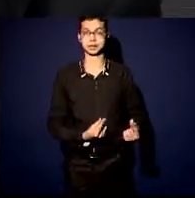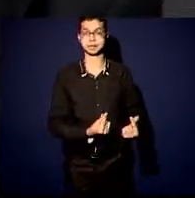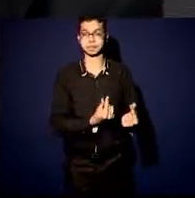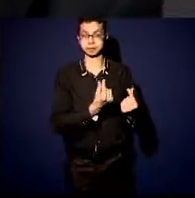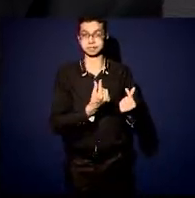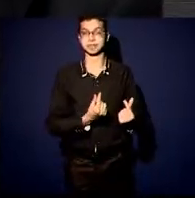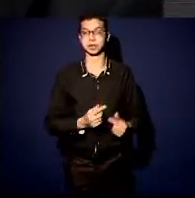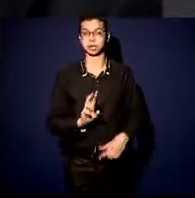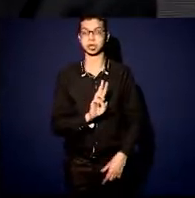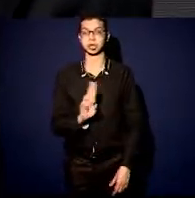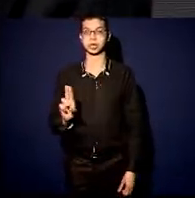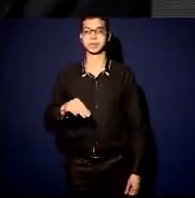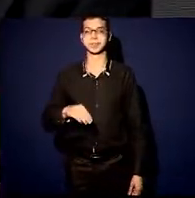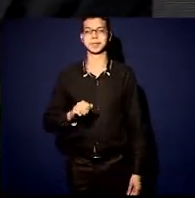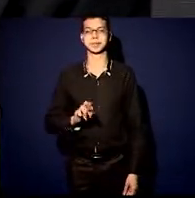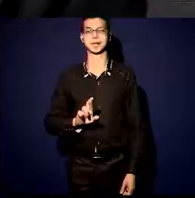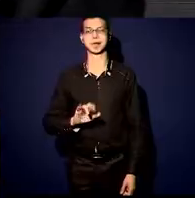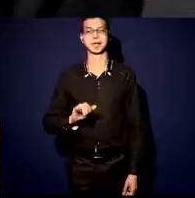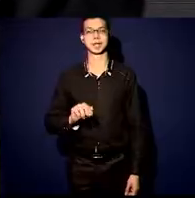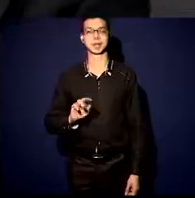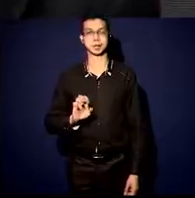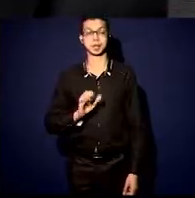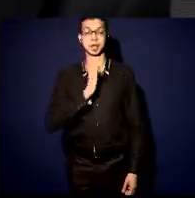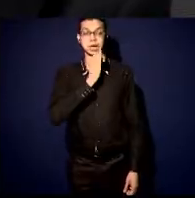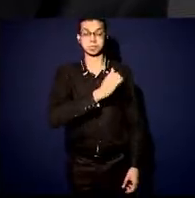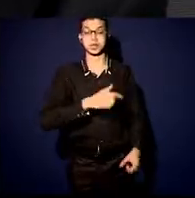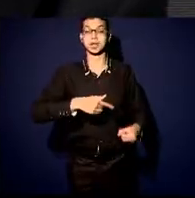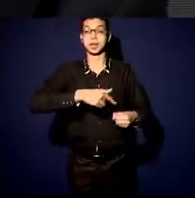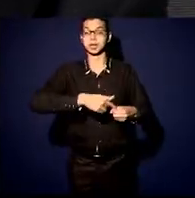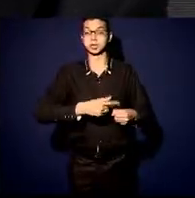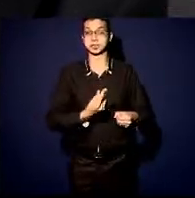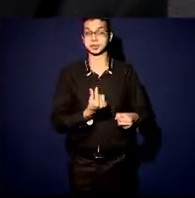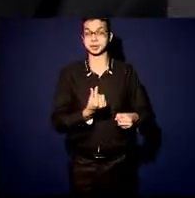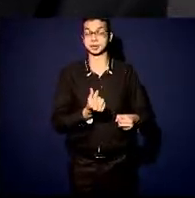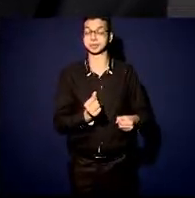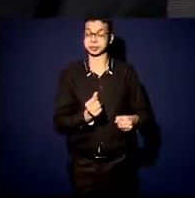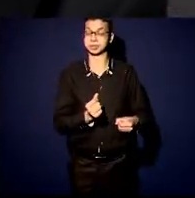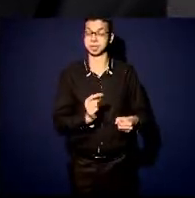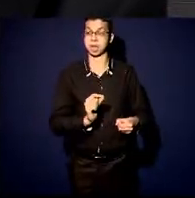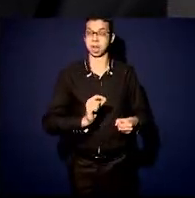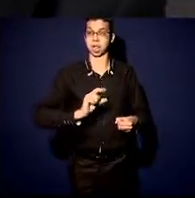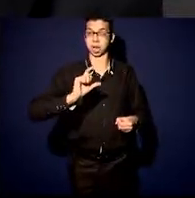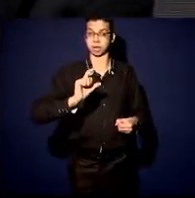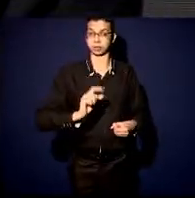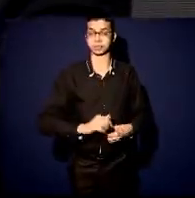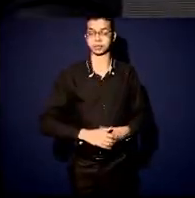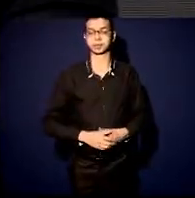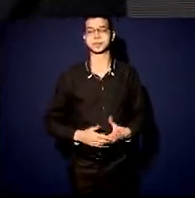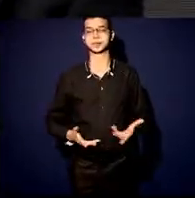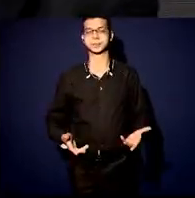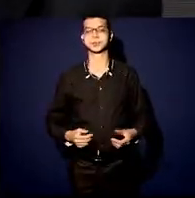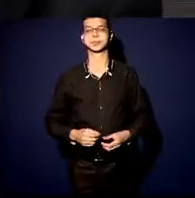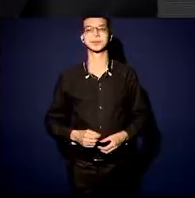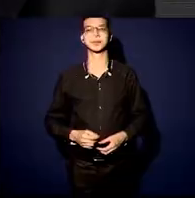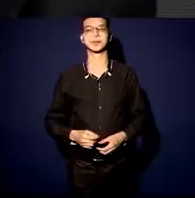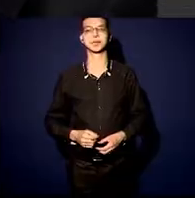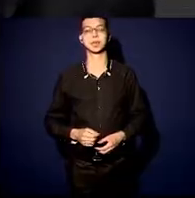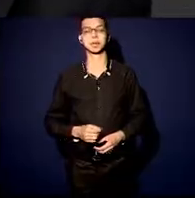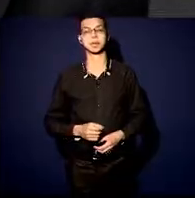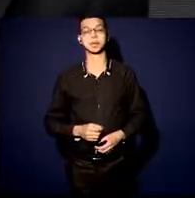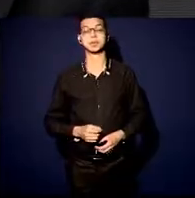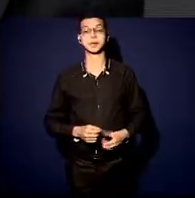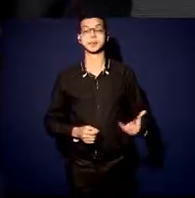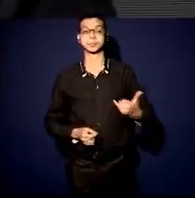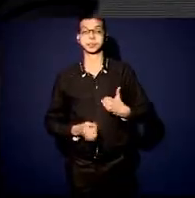e dizer que quer aumentar o preço da gasolina aí o Mariane quero sua fazenda de conversar com o Presidente